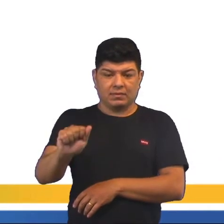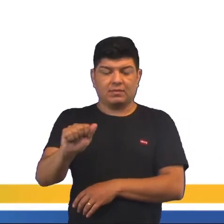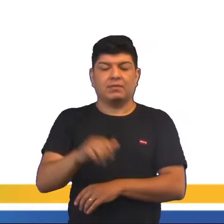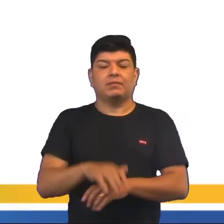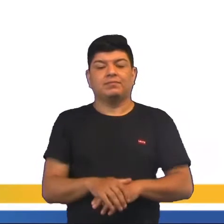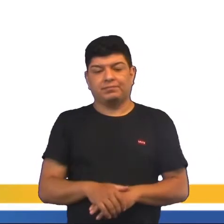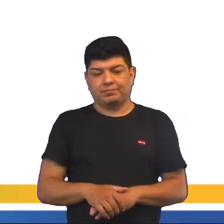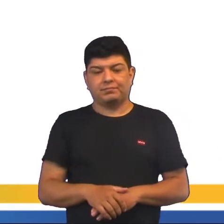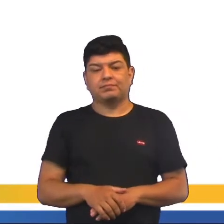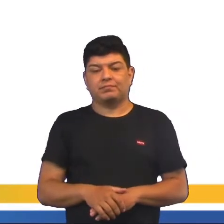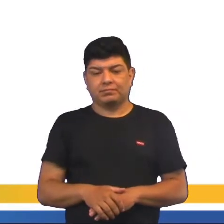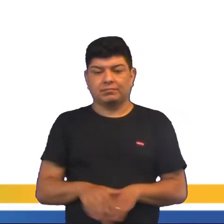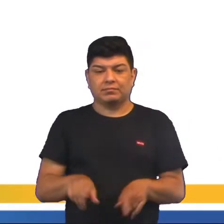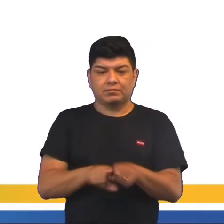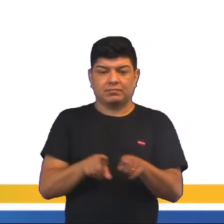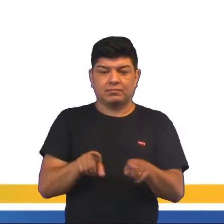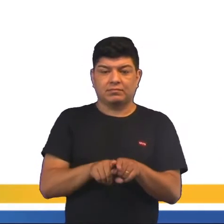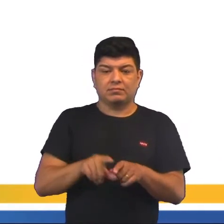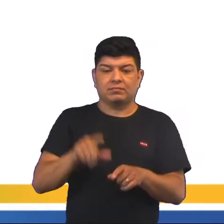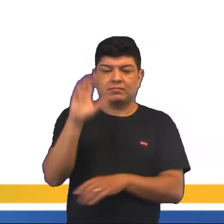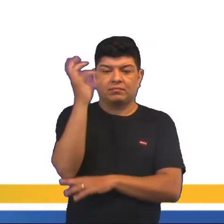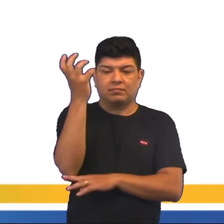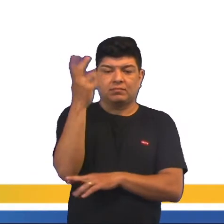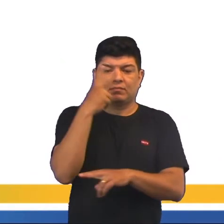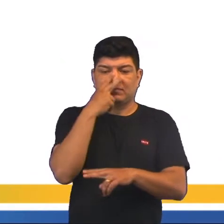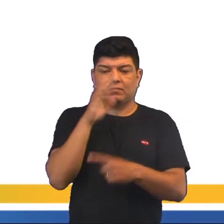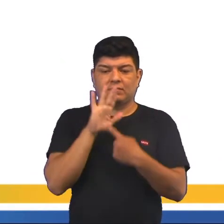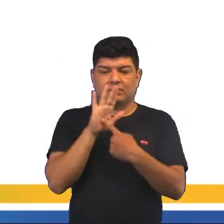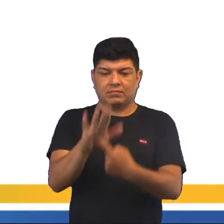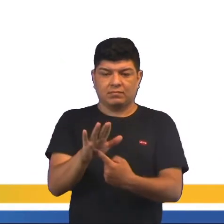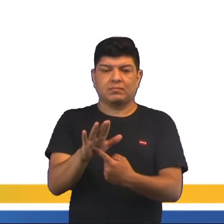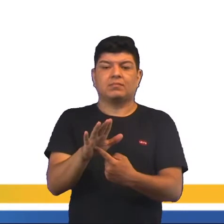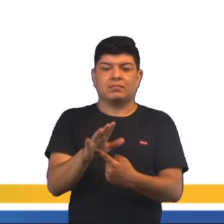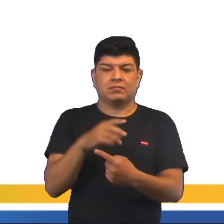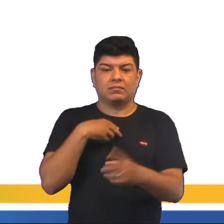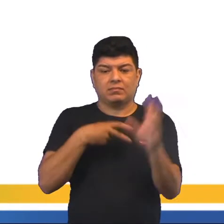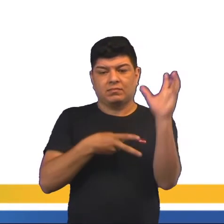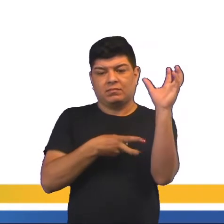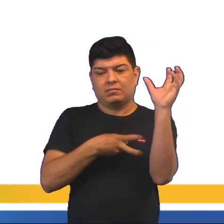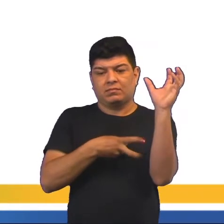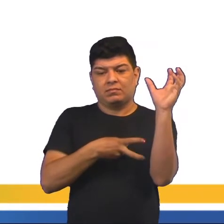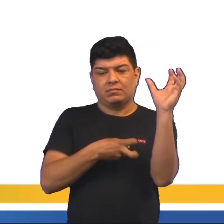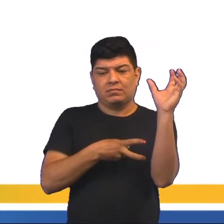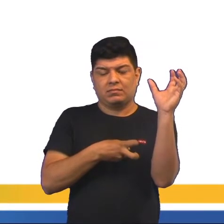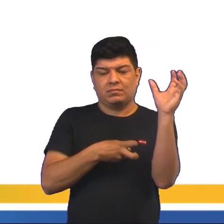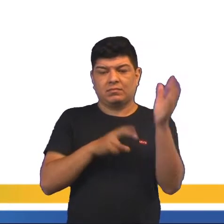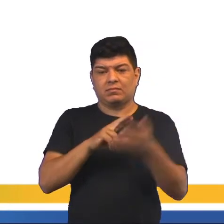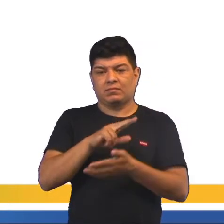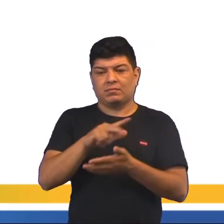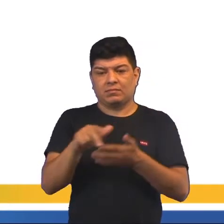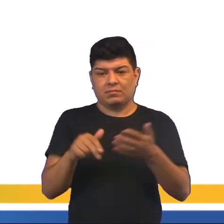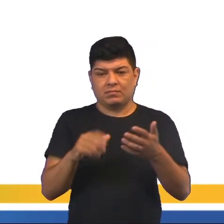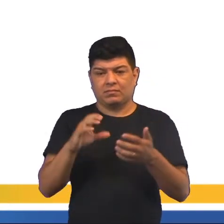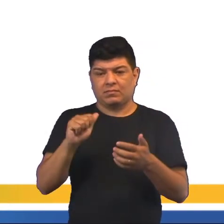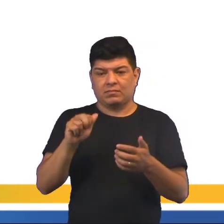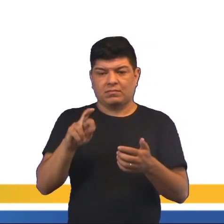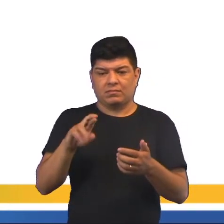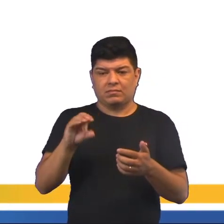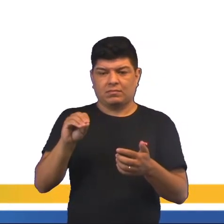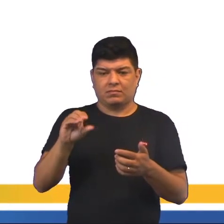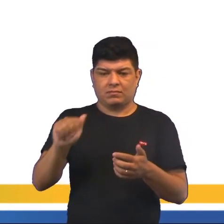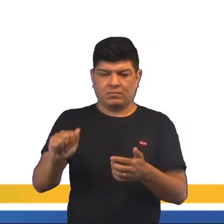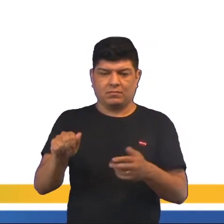né? Bromeliáceas e árvores. Destaca-se o extrativismo vegetal de fibras, como o caroá,